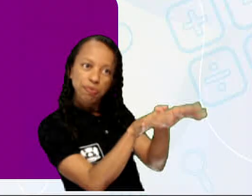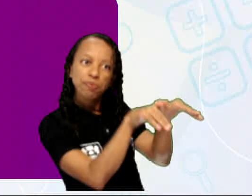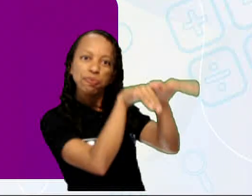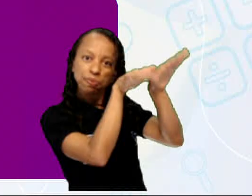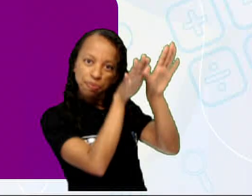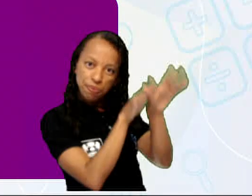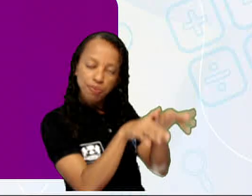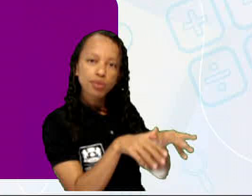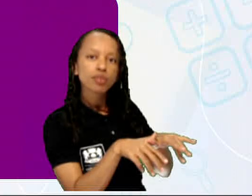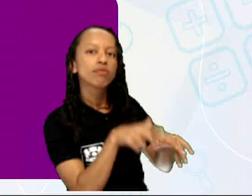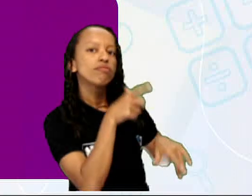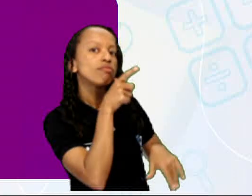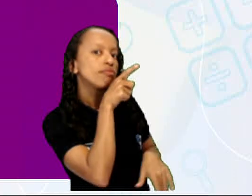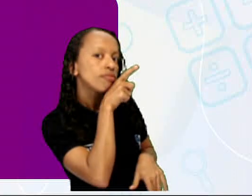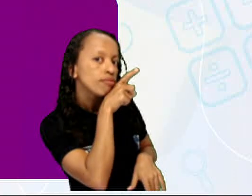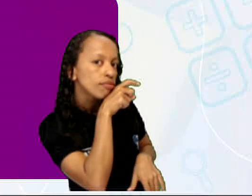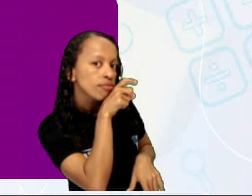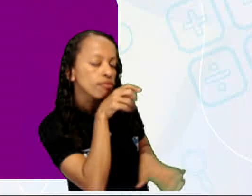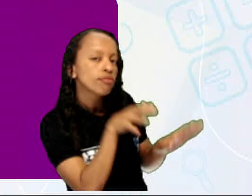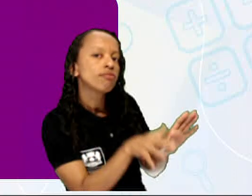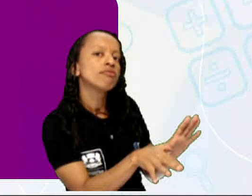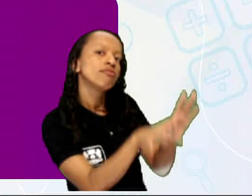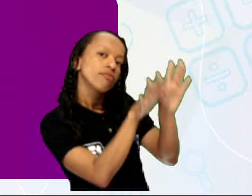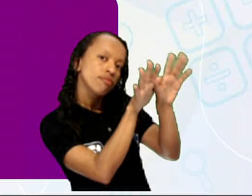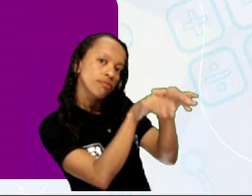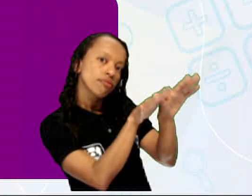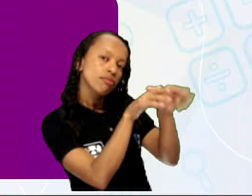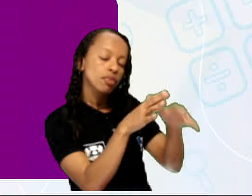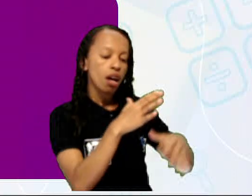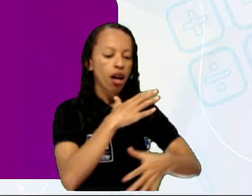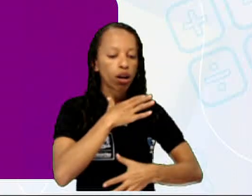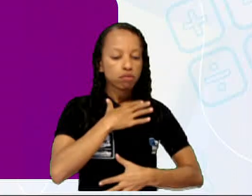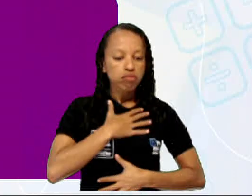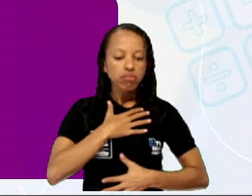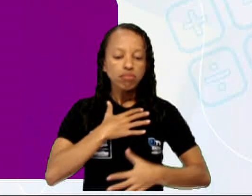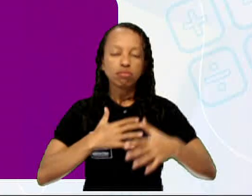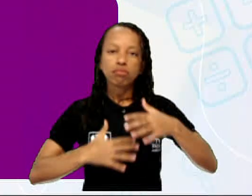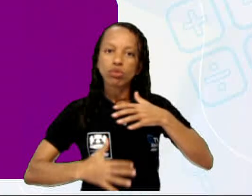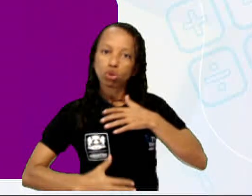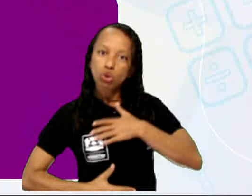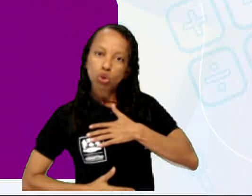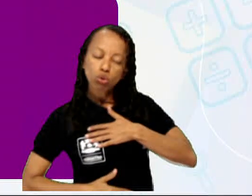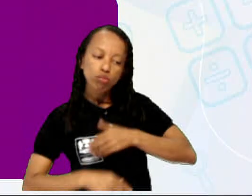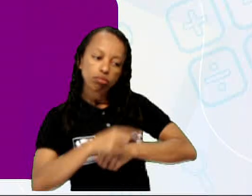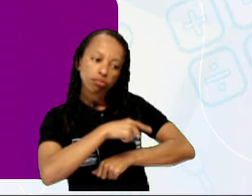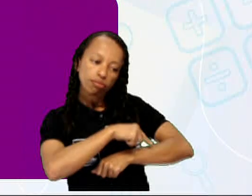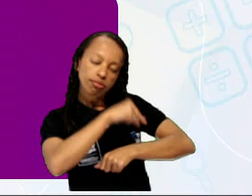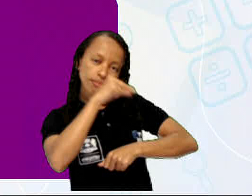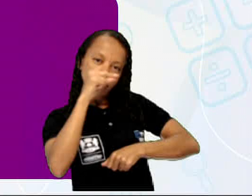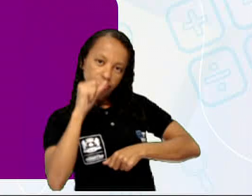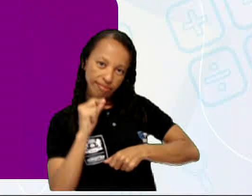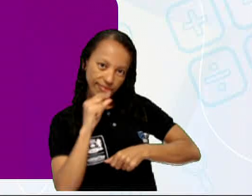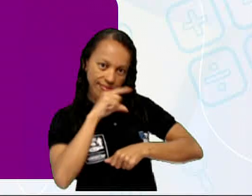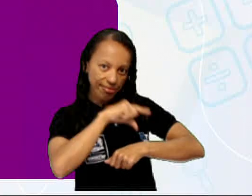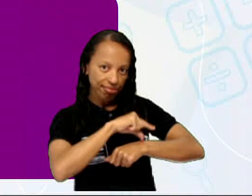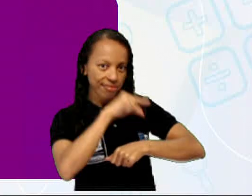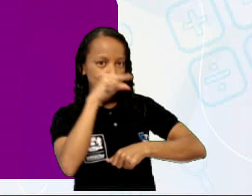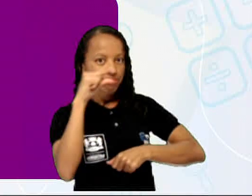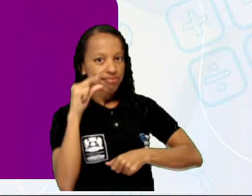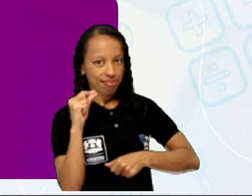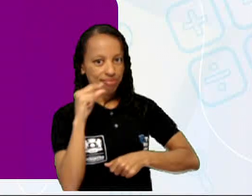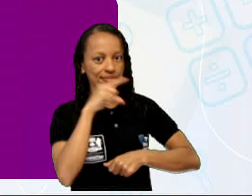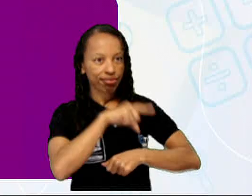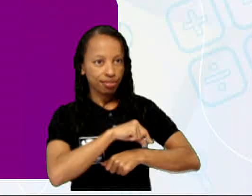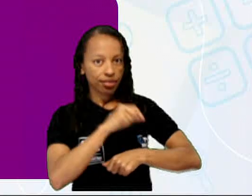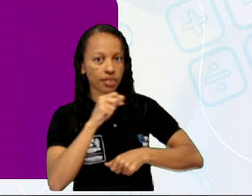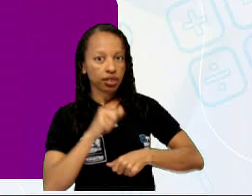por todos. As aves, ela tem o corpo coberto por penas. O interessante é que as penas, ela